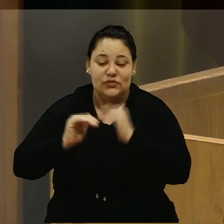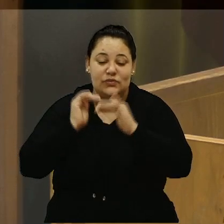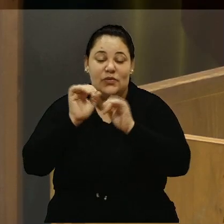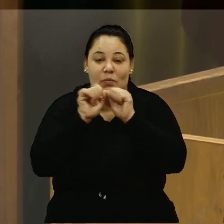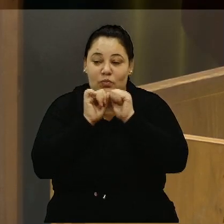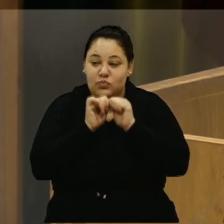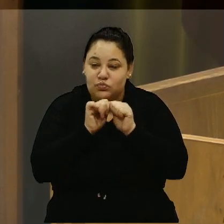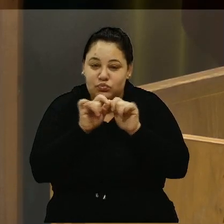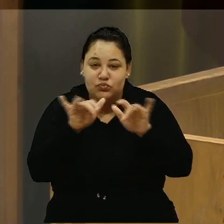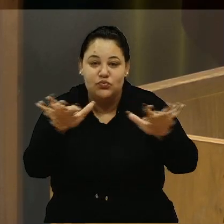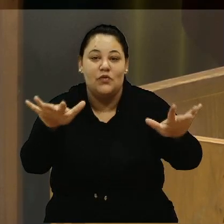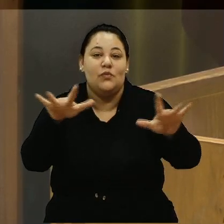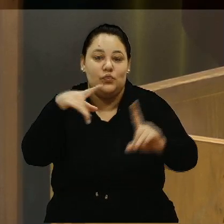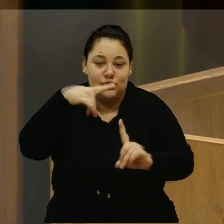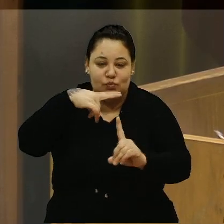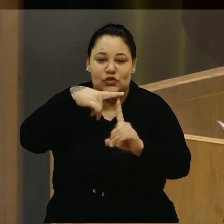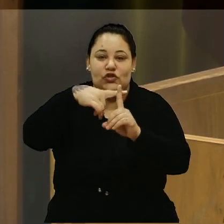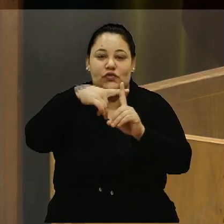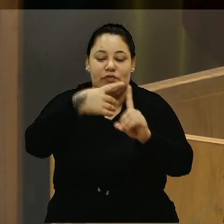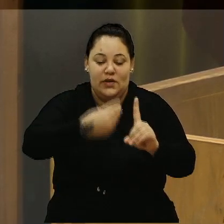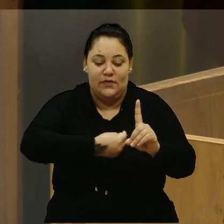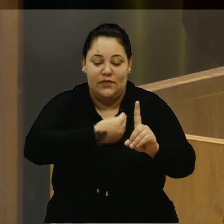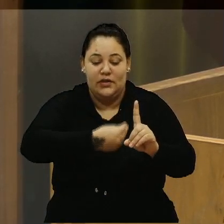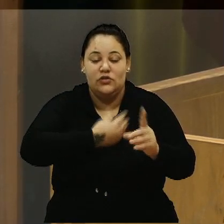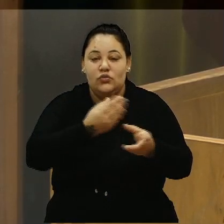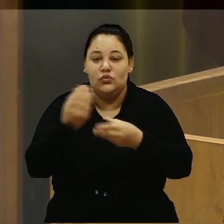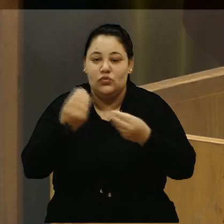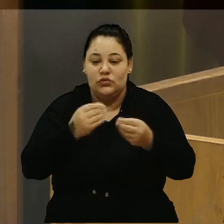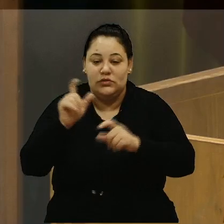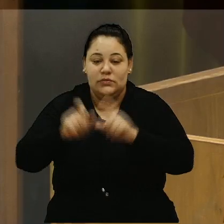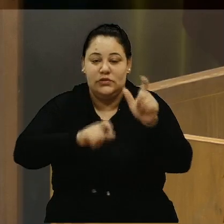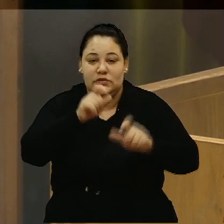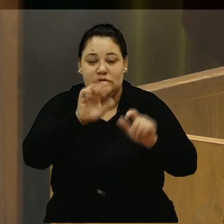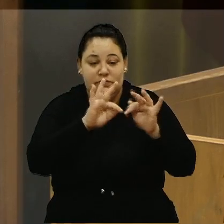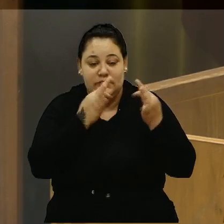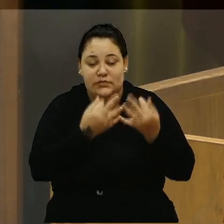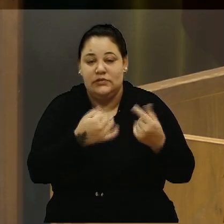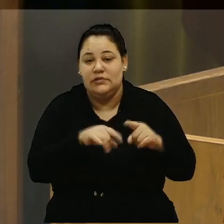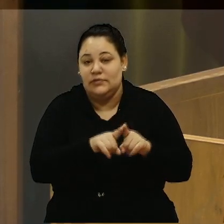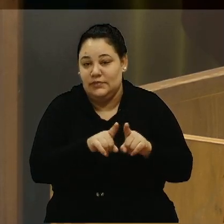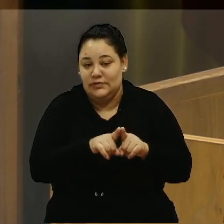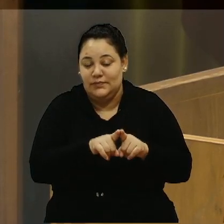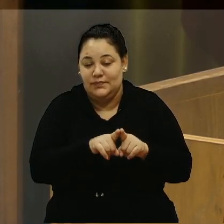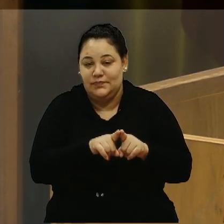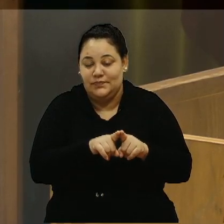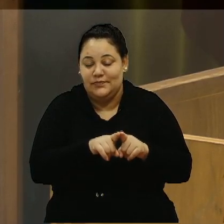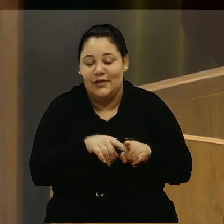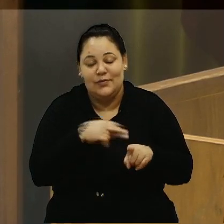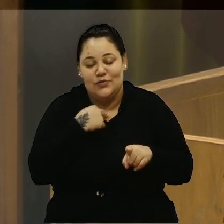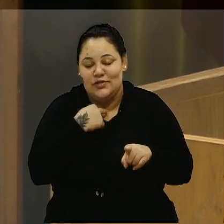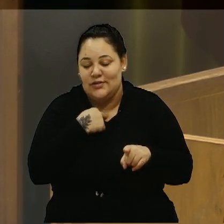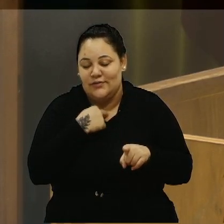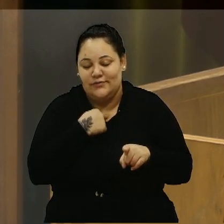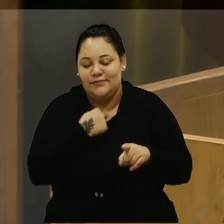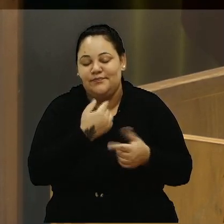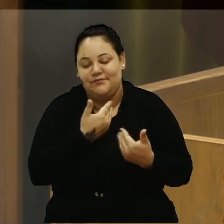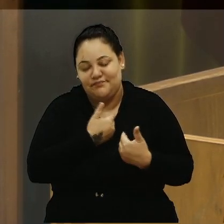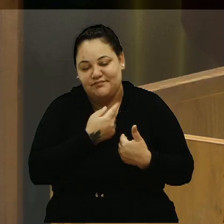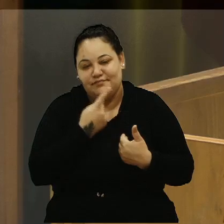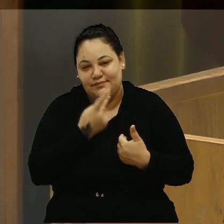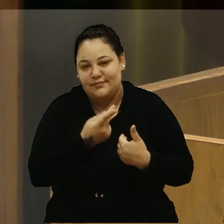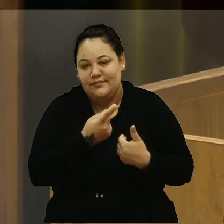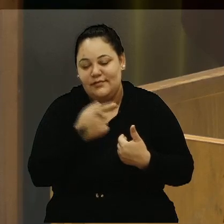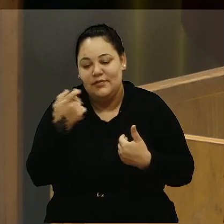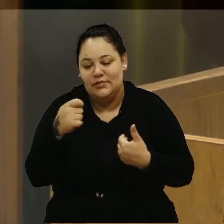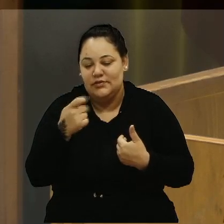reverberado positivamente na vida de inúmeras pessoas e famílias. É impossível falar dessa trajetória sem